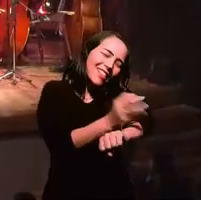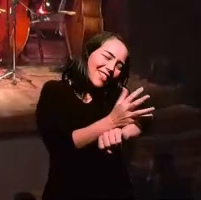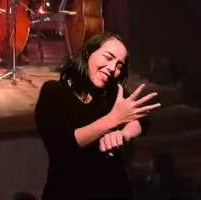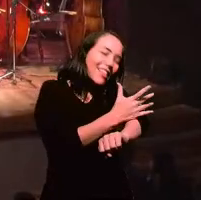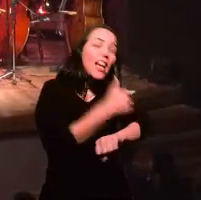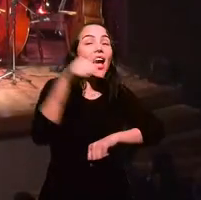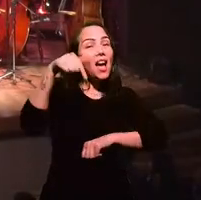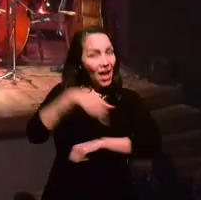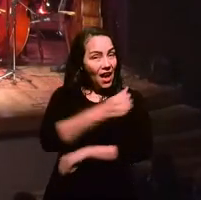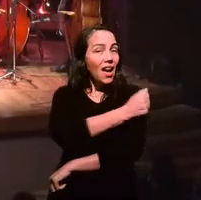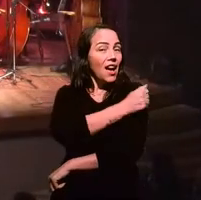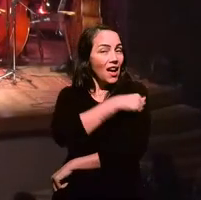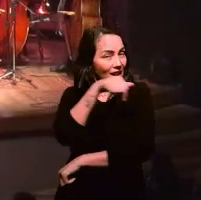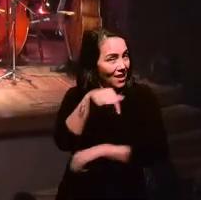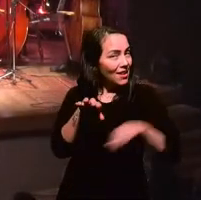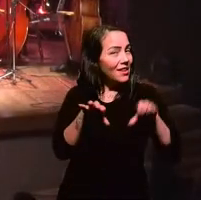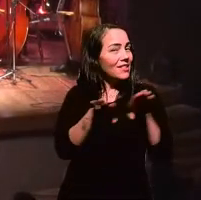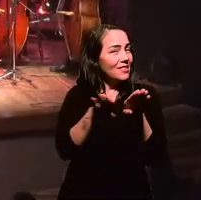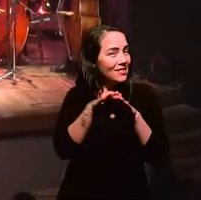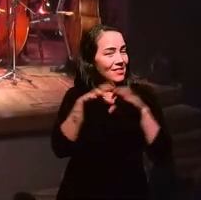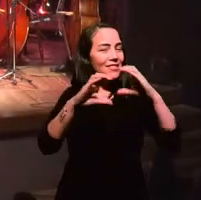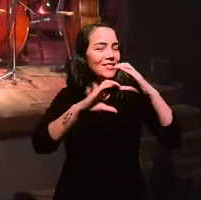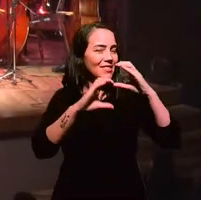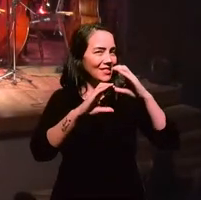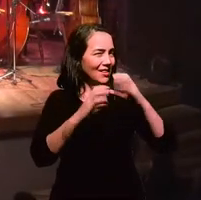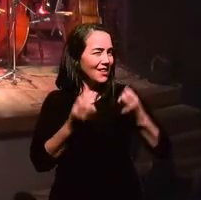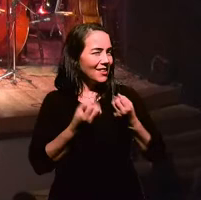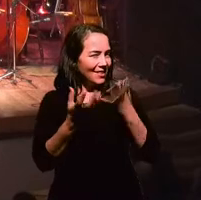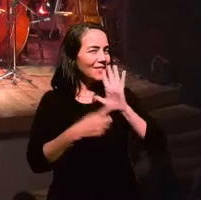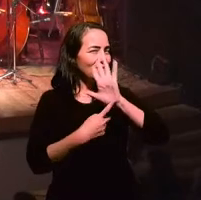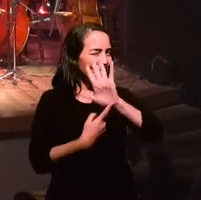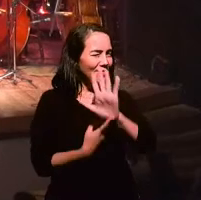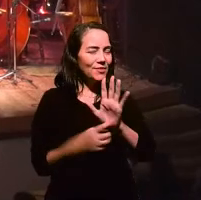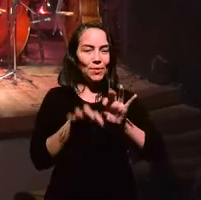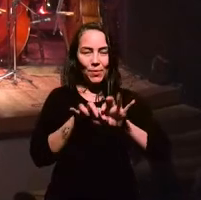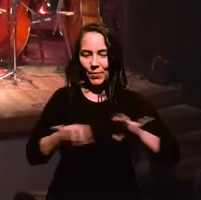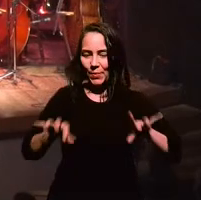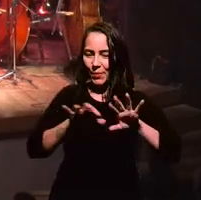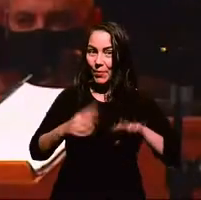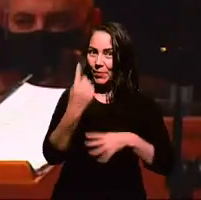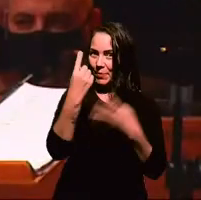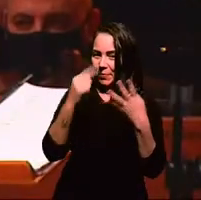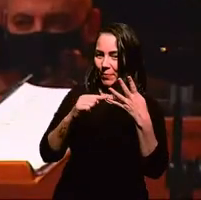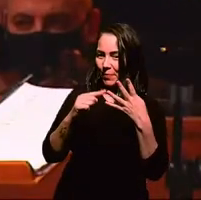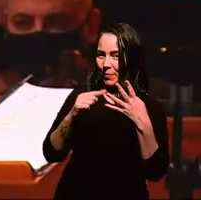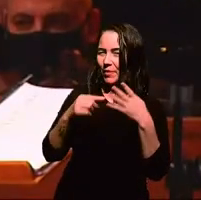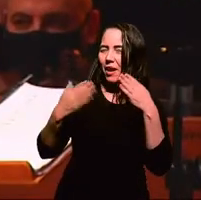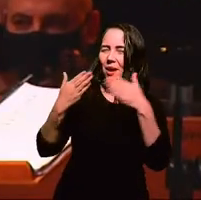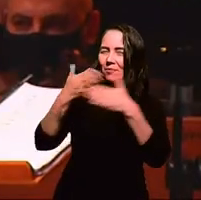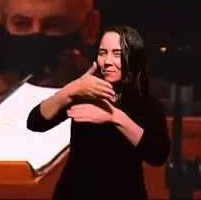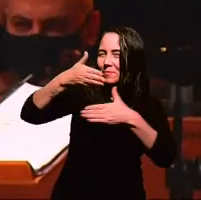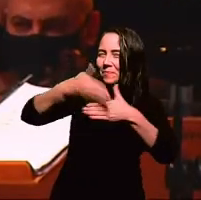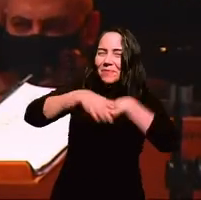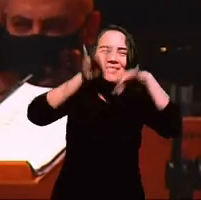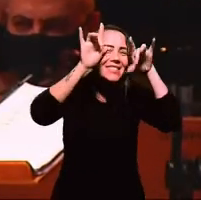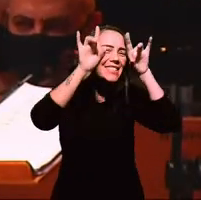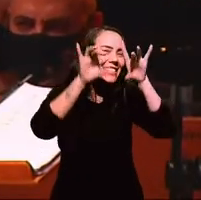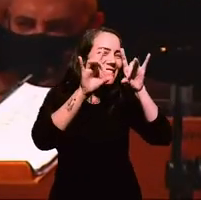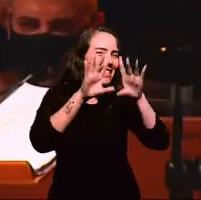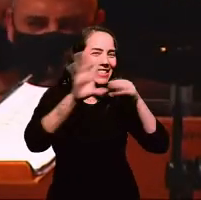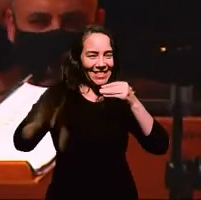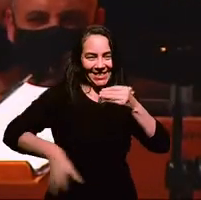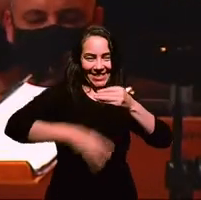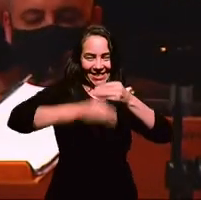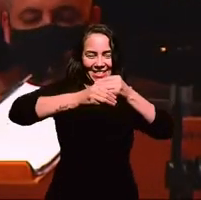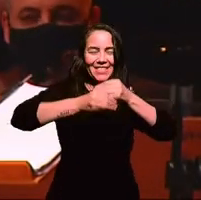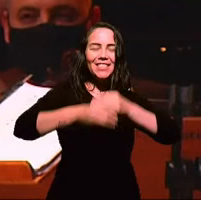Pedro é aluno aqui também, da SCAR, e vai realizar o solo em uma das obras. Né? Uma participação muito especial no